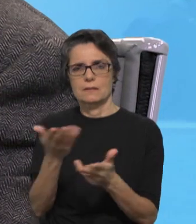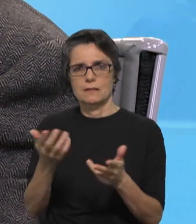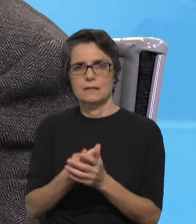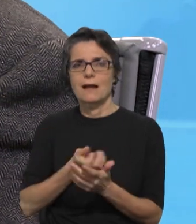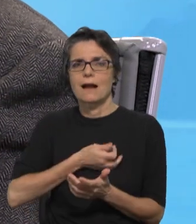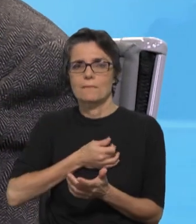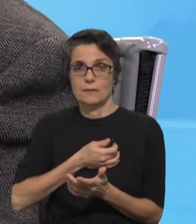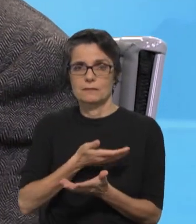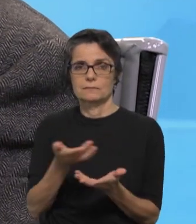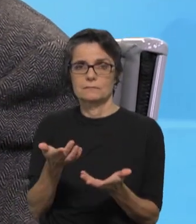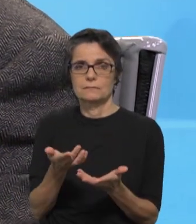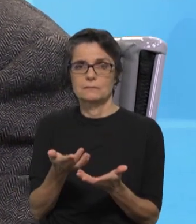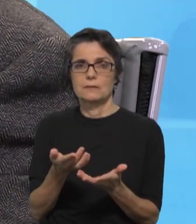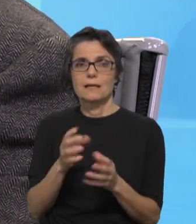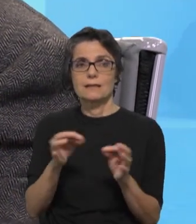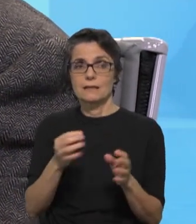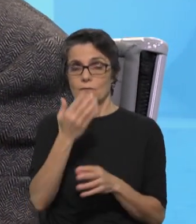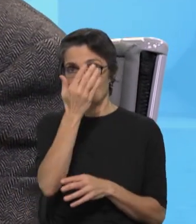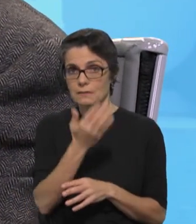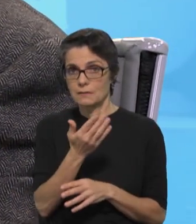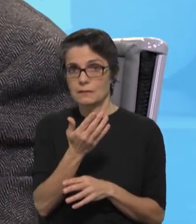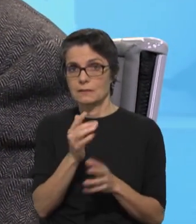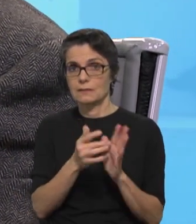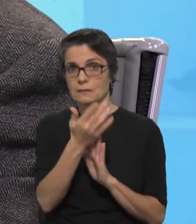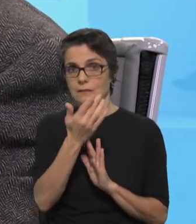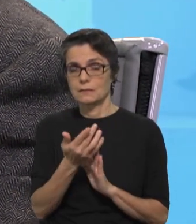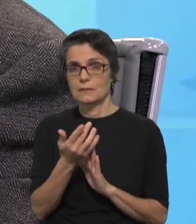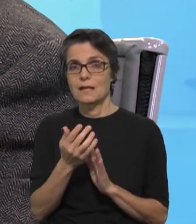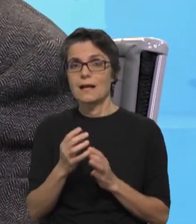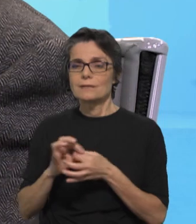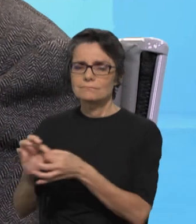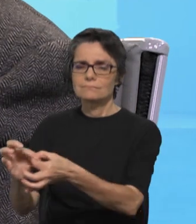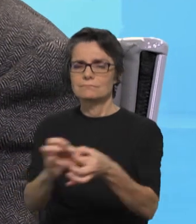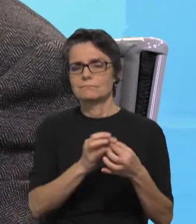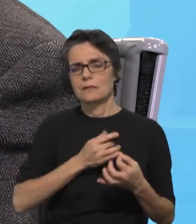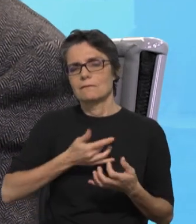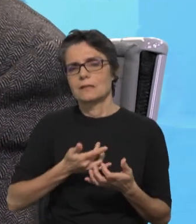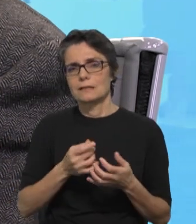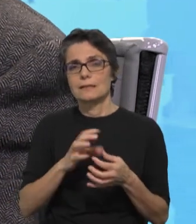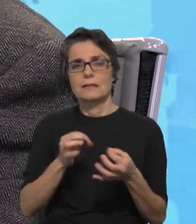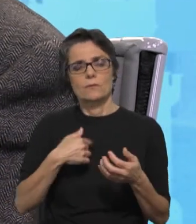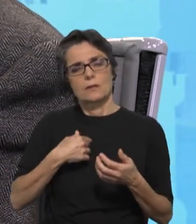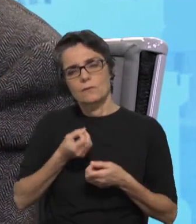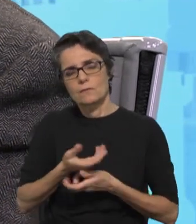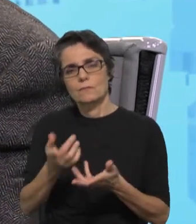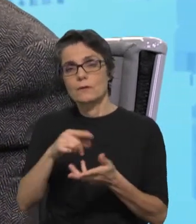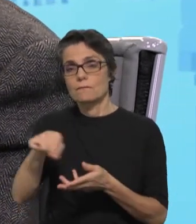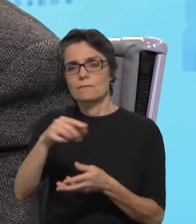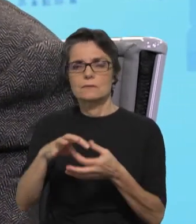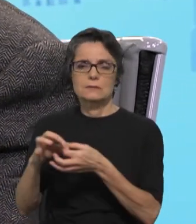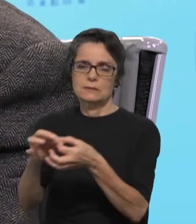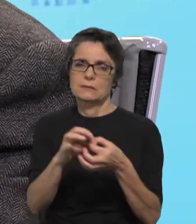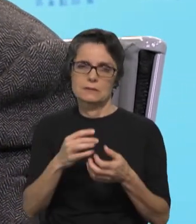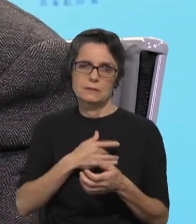amar como ele, ao jeito dele e pela força dele. Amai-vos uns aos outros como eu vos amei. E isto não é por